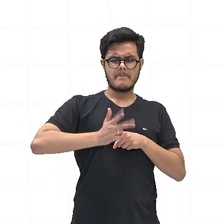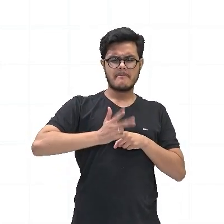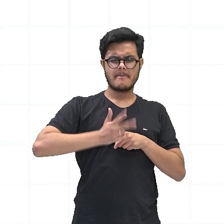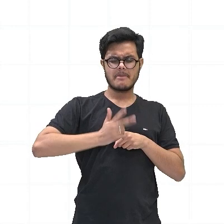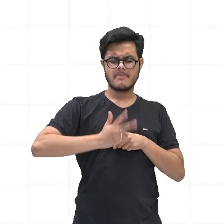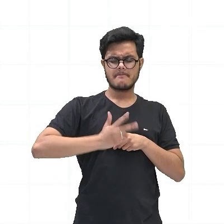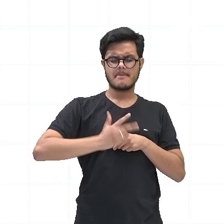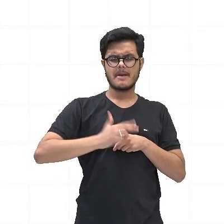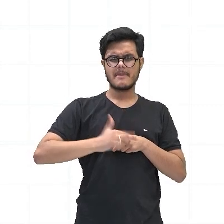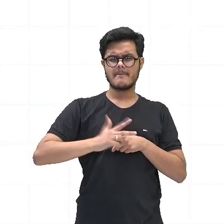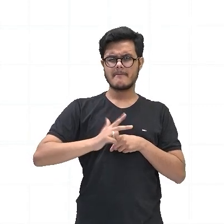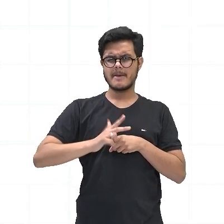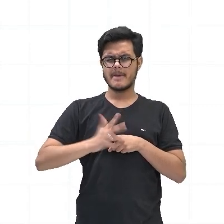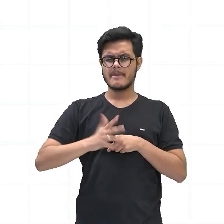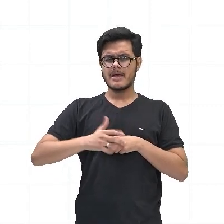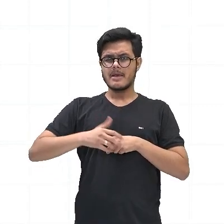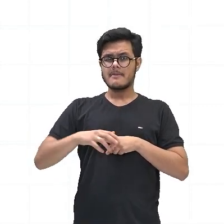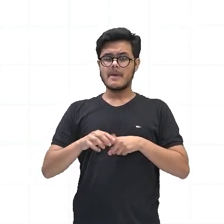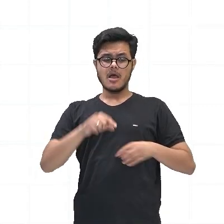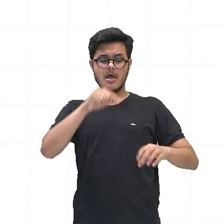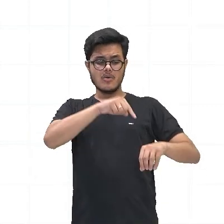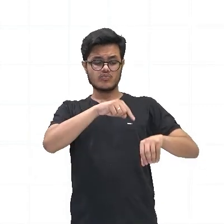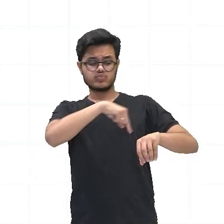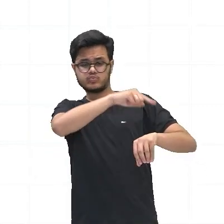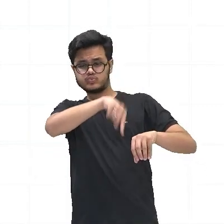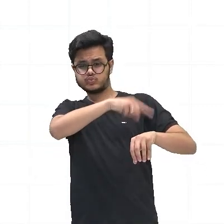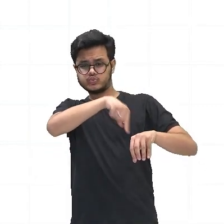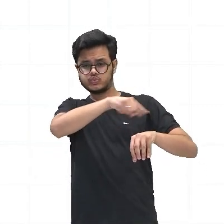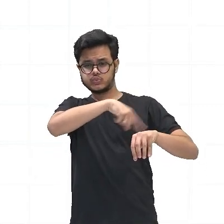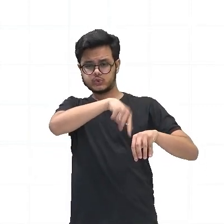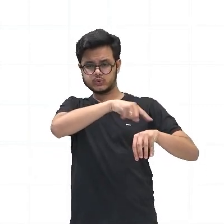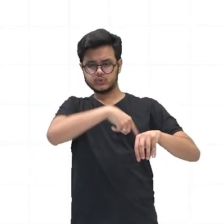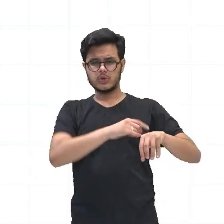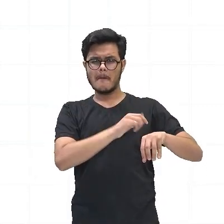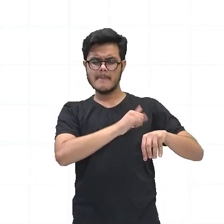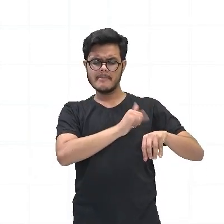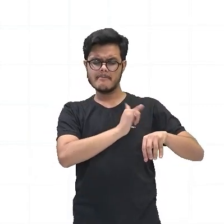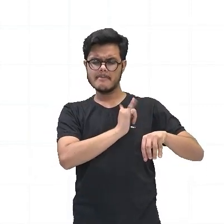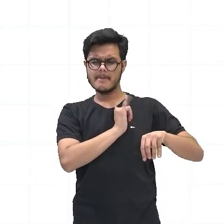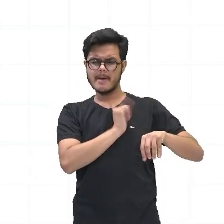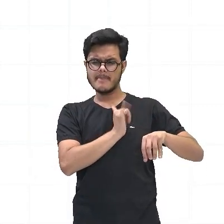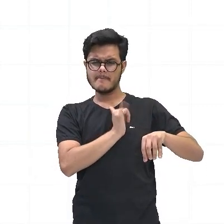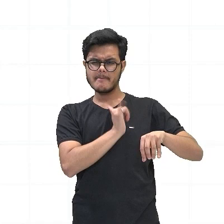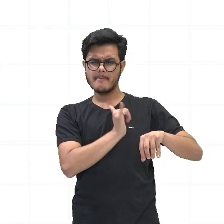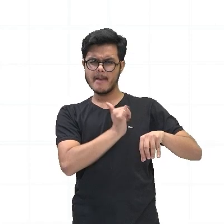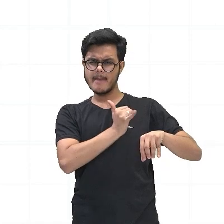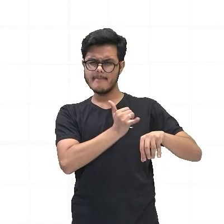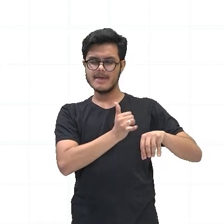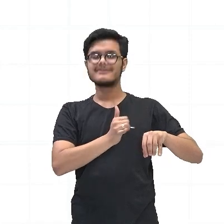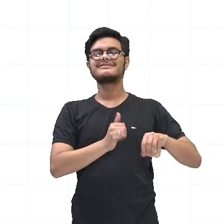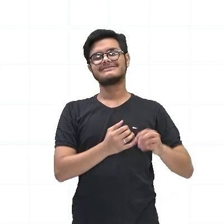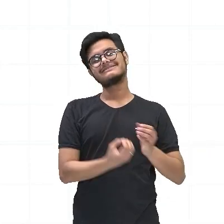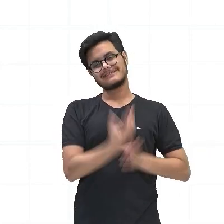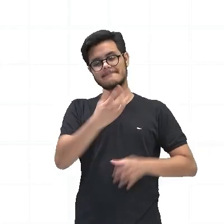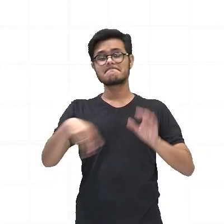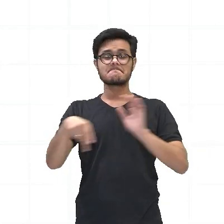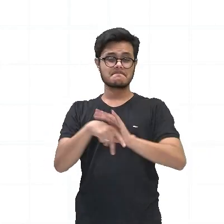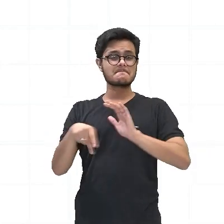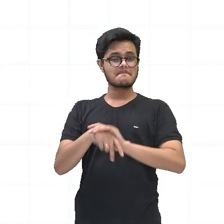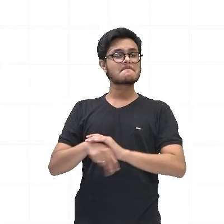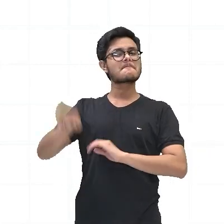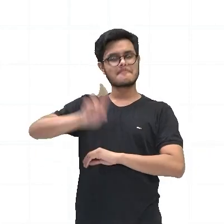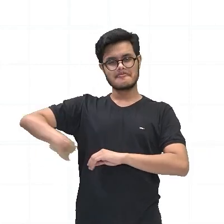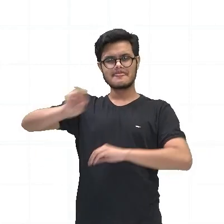que acionam geradores elétricos, produzindo energia elétrica. Então, o vento é uma fonte de energia renovável, como